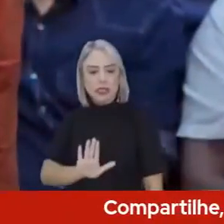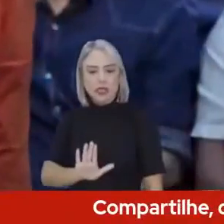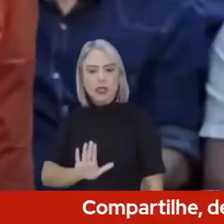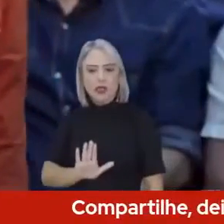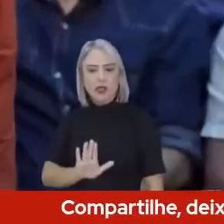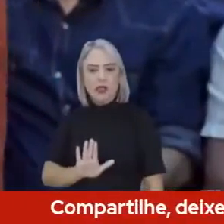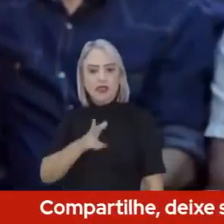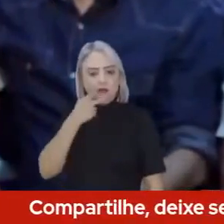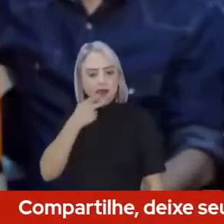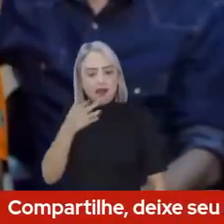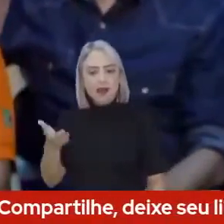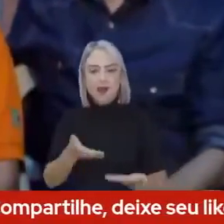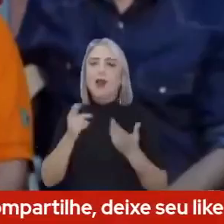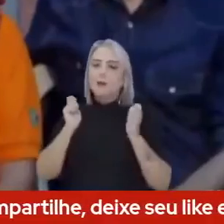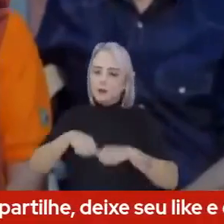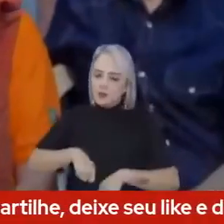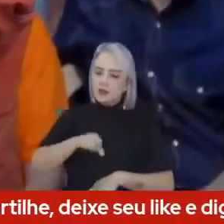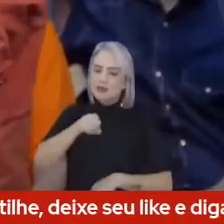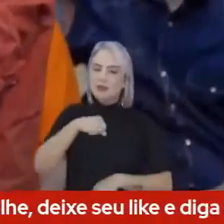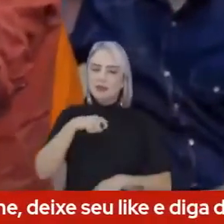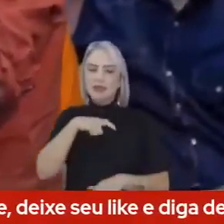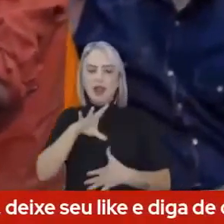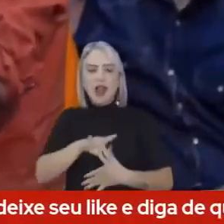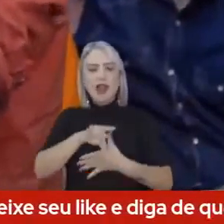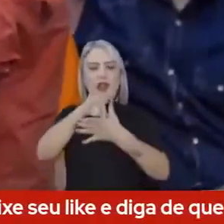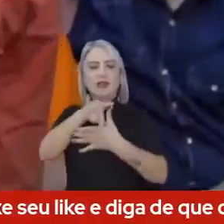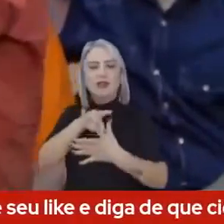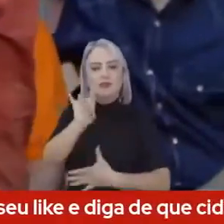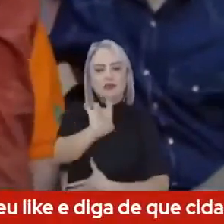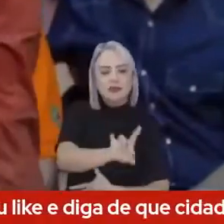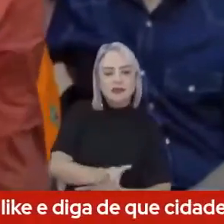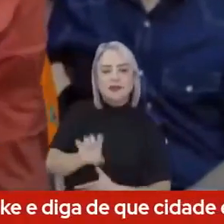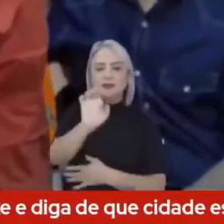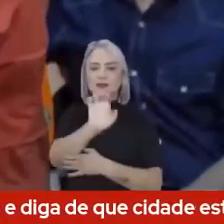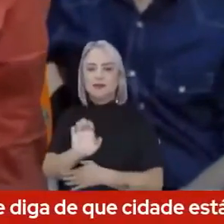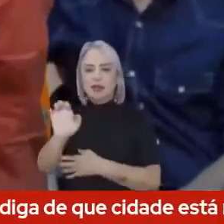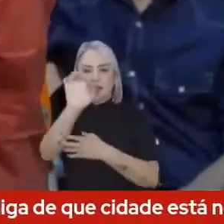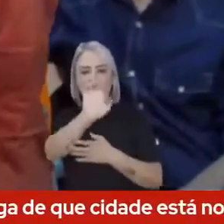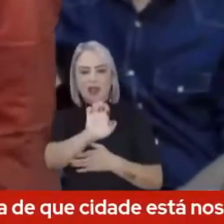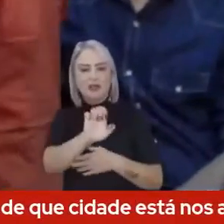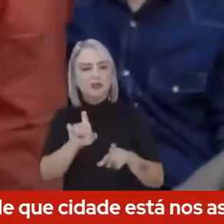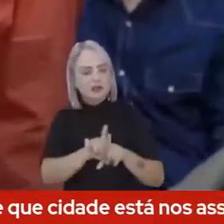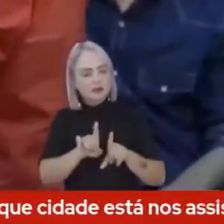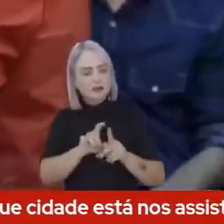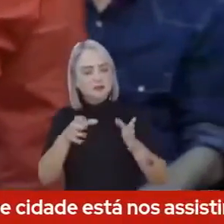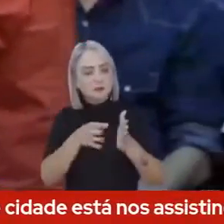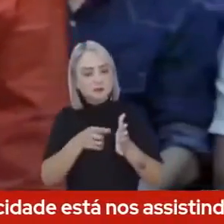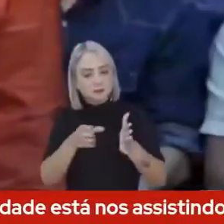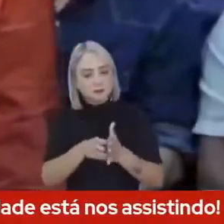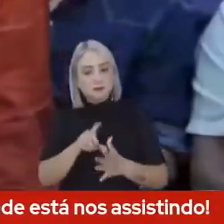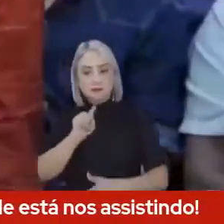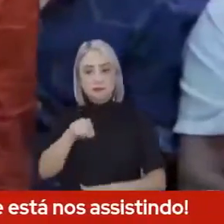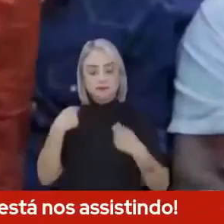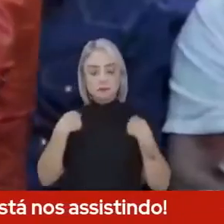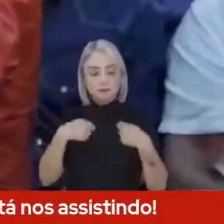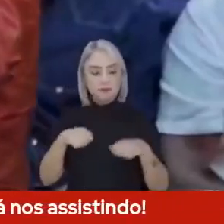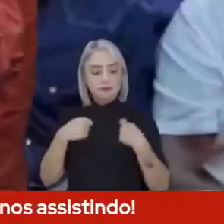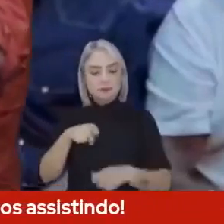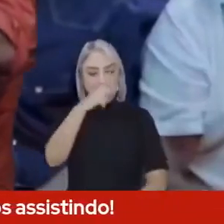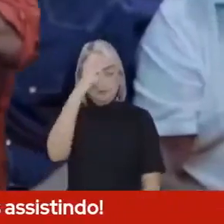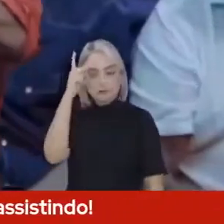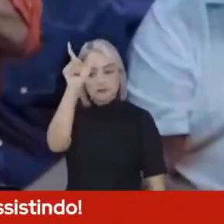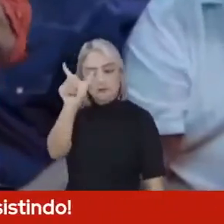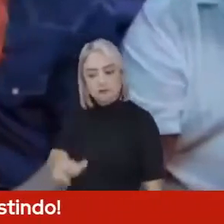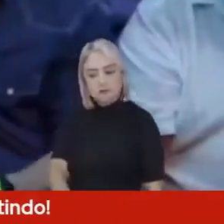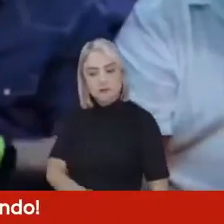É possível a gente buscar lideranças em cada um dos estados, além dos partidos. Você precisa ser a pessoa que